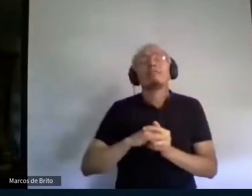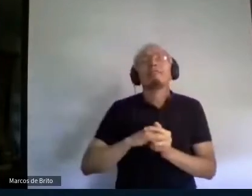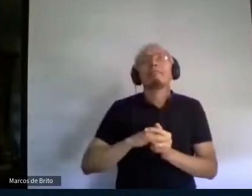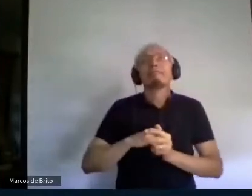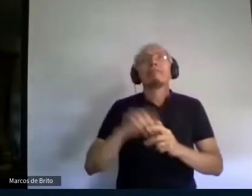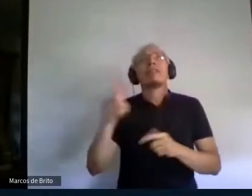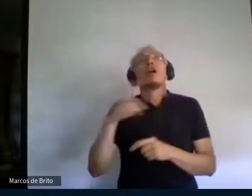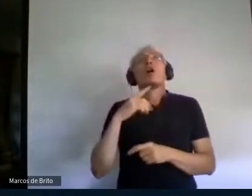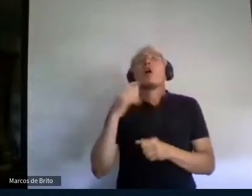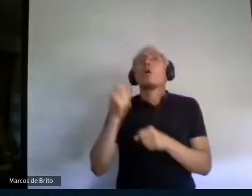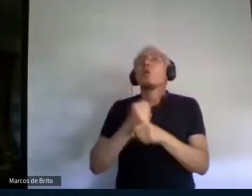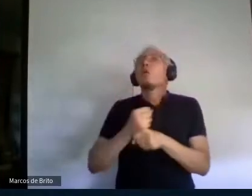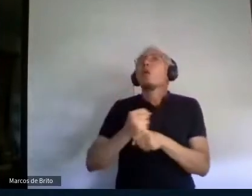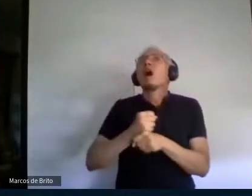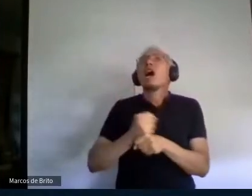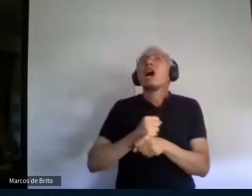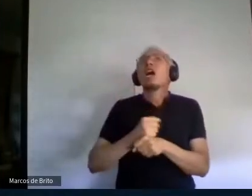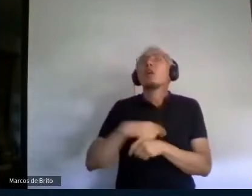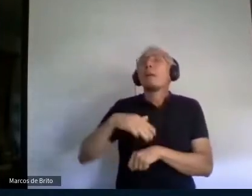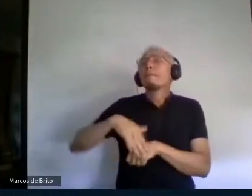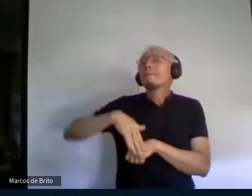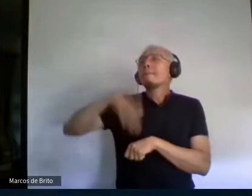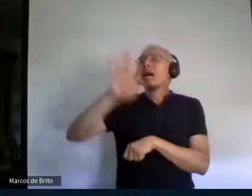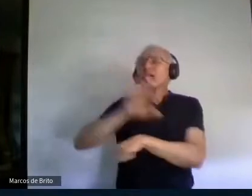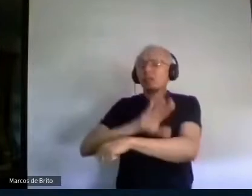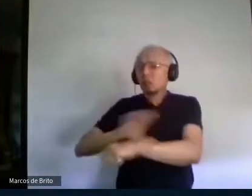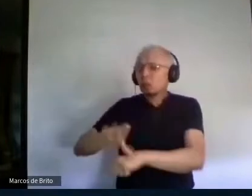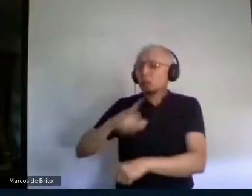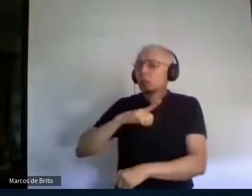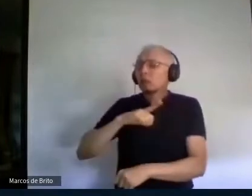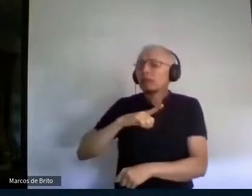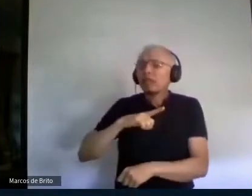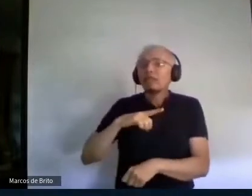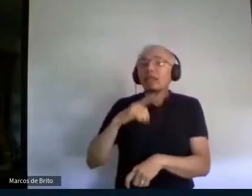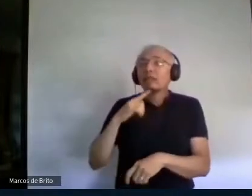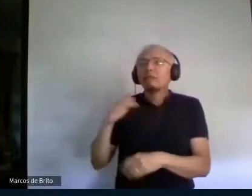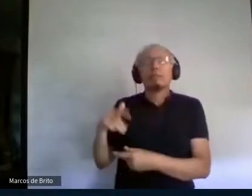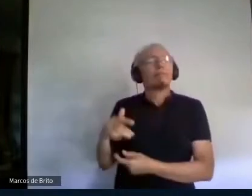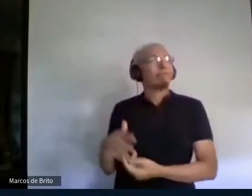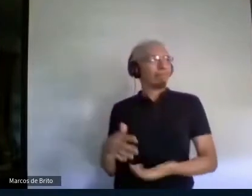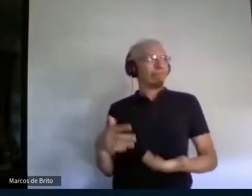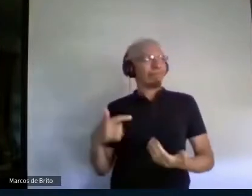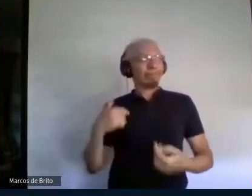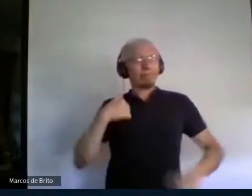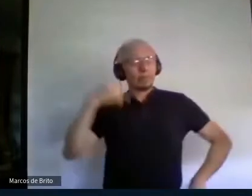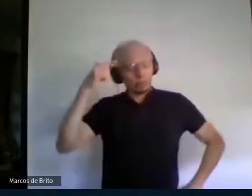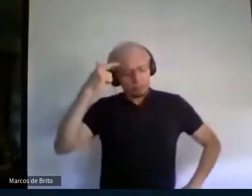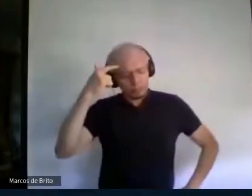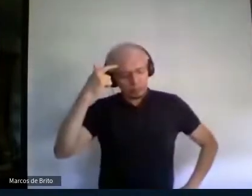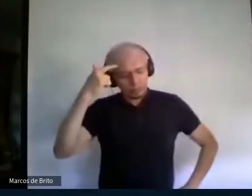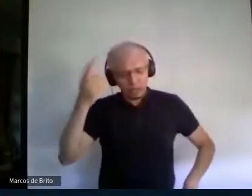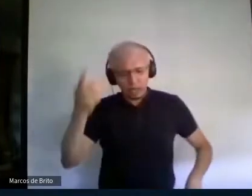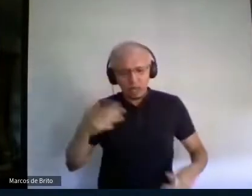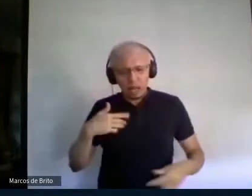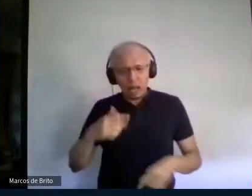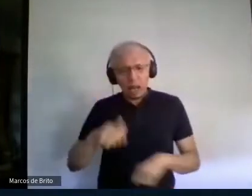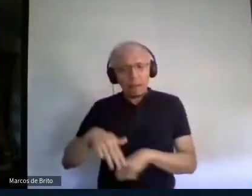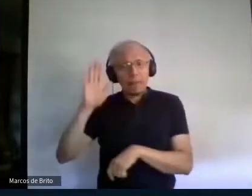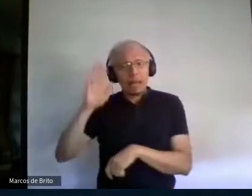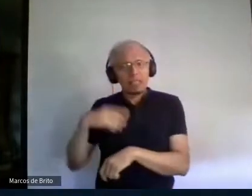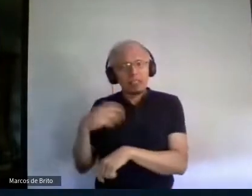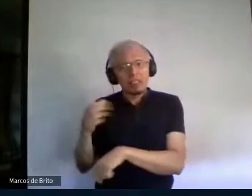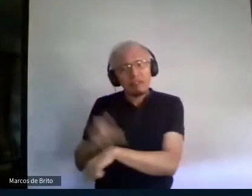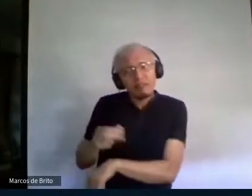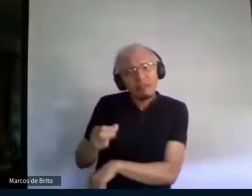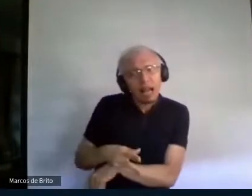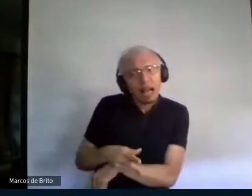o ano que teve maior oferta de cursos, né? Aí eu fiquei pensando, será que a maior quantidade de vagas